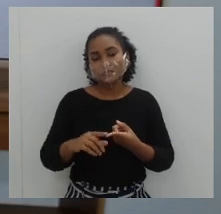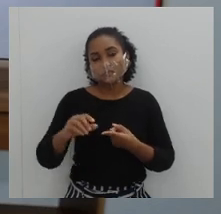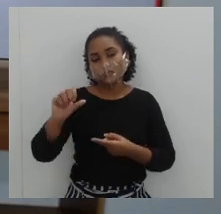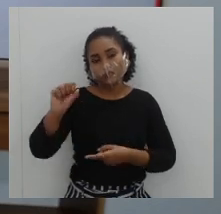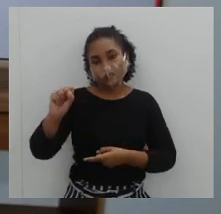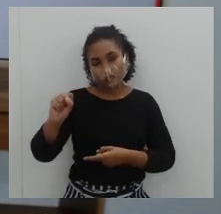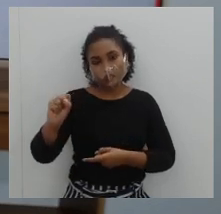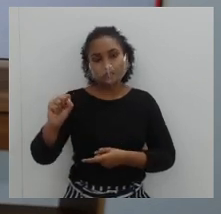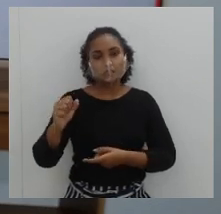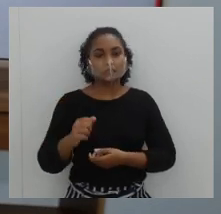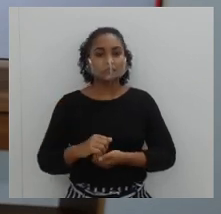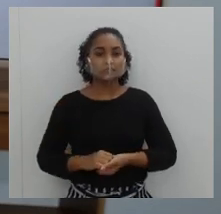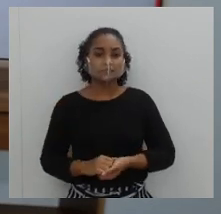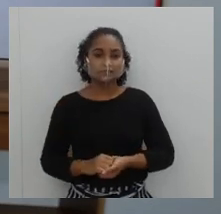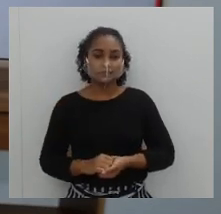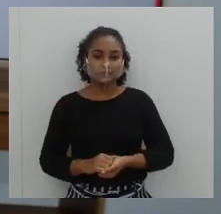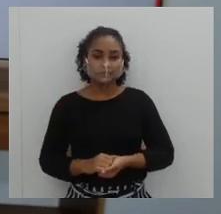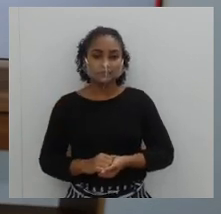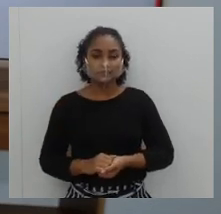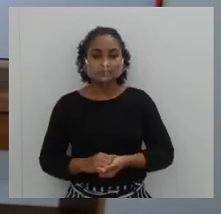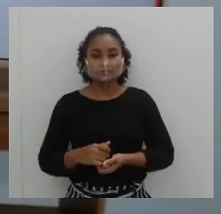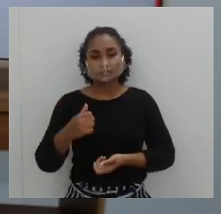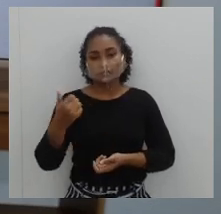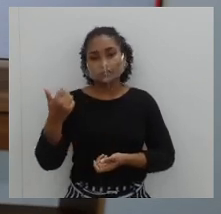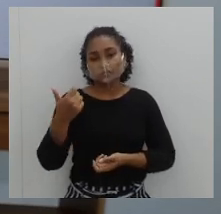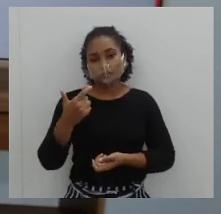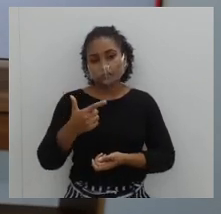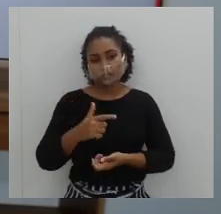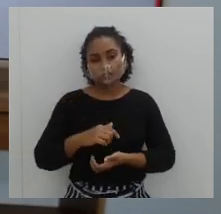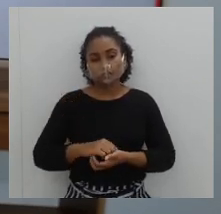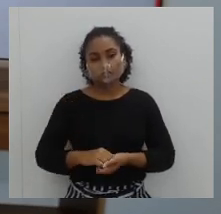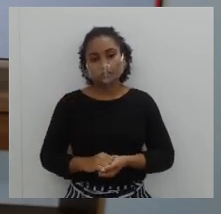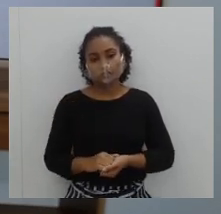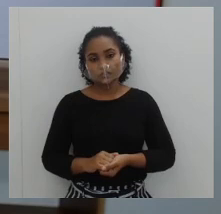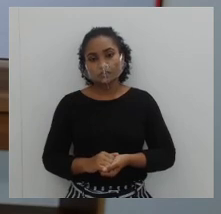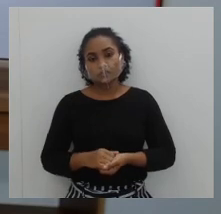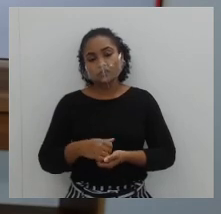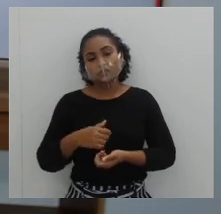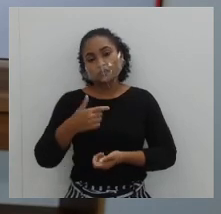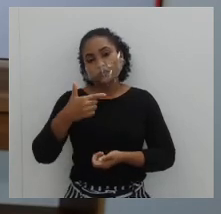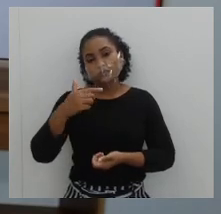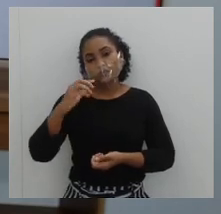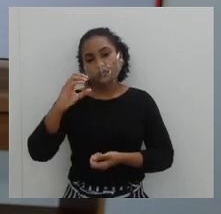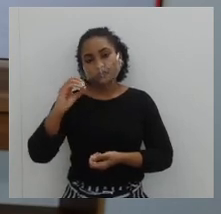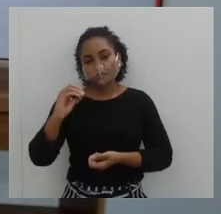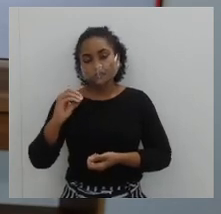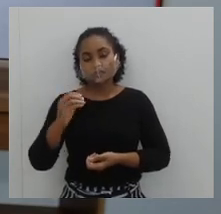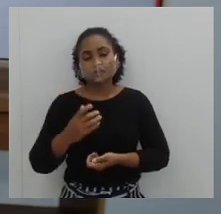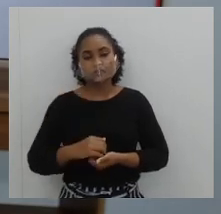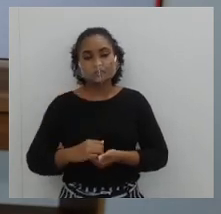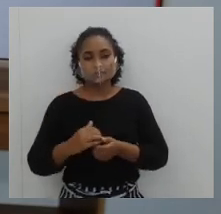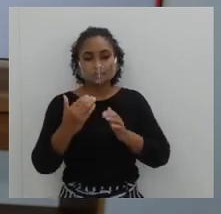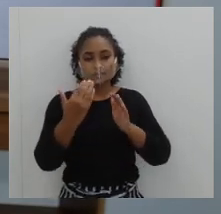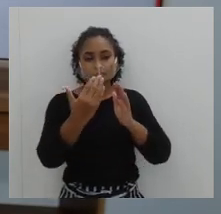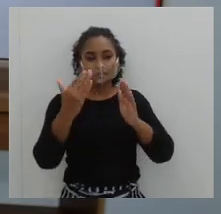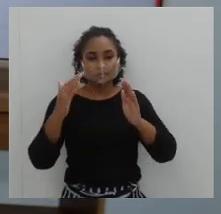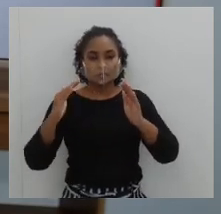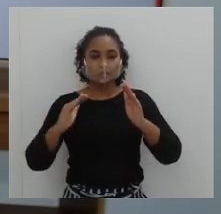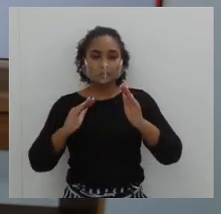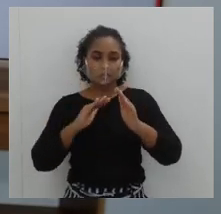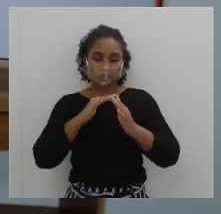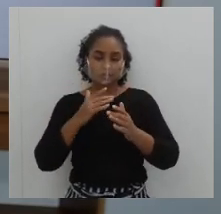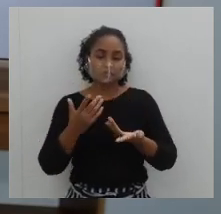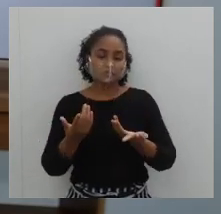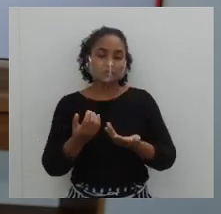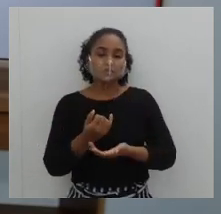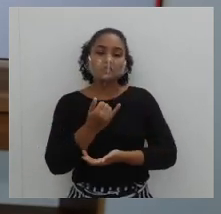octaedro, o dodecaedro e o icosaedro. Na verdade,